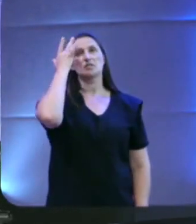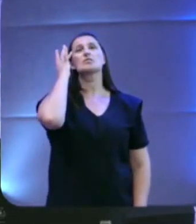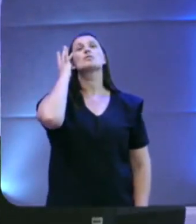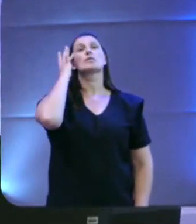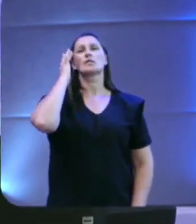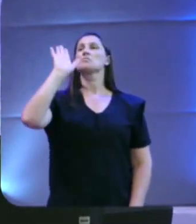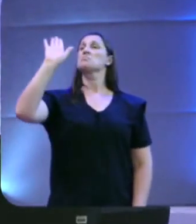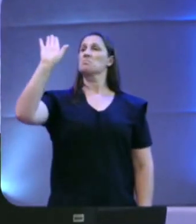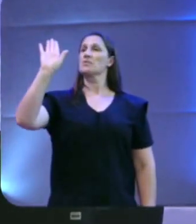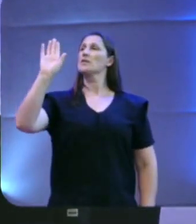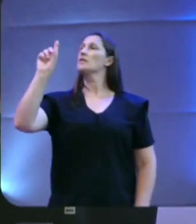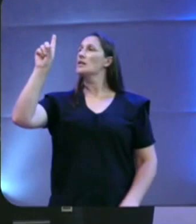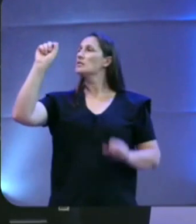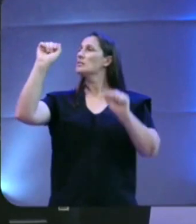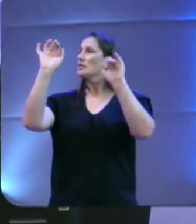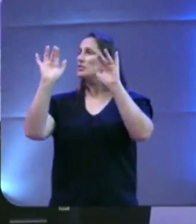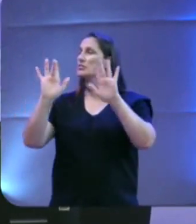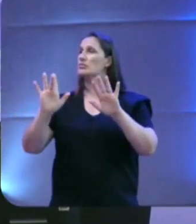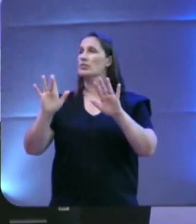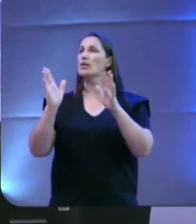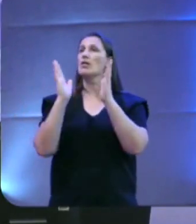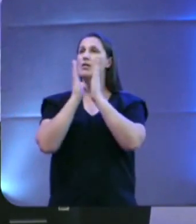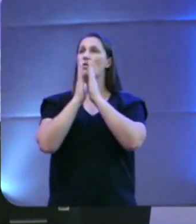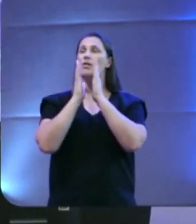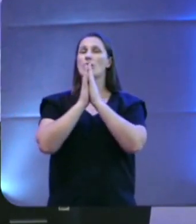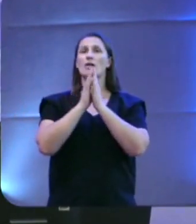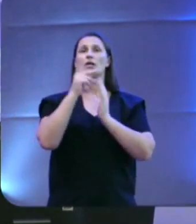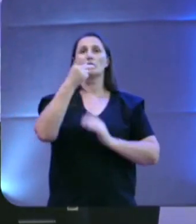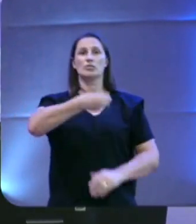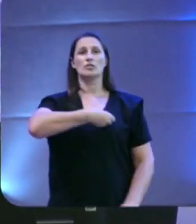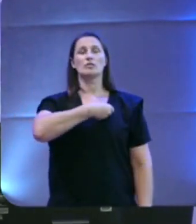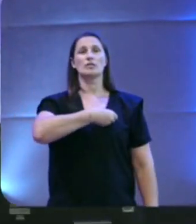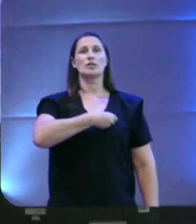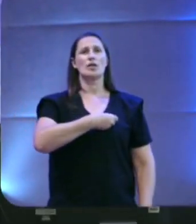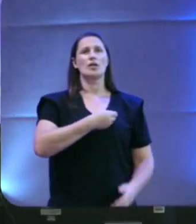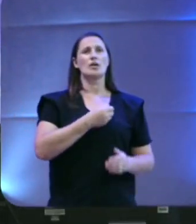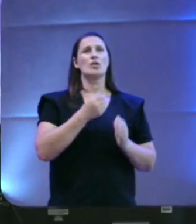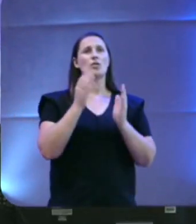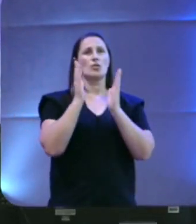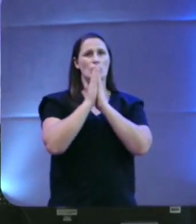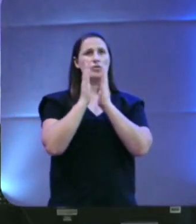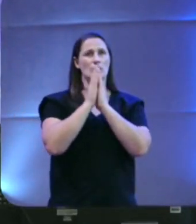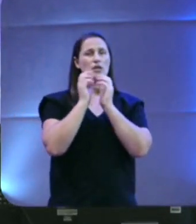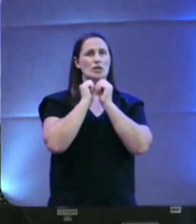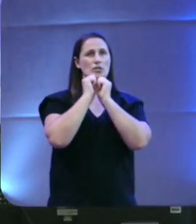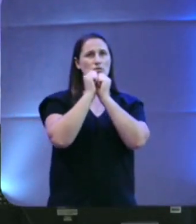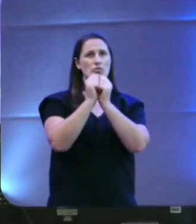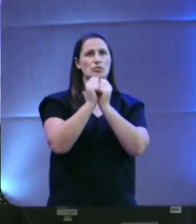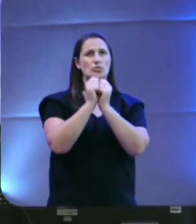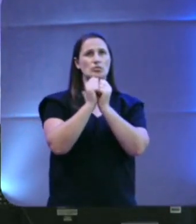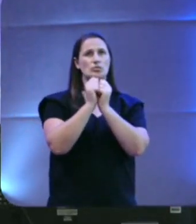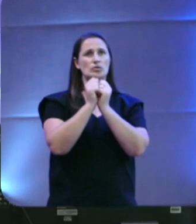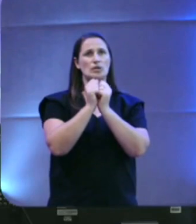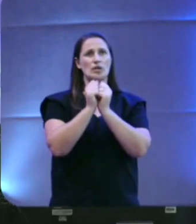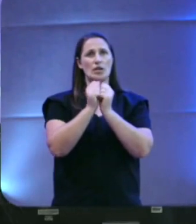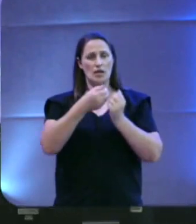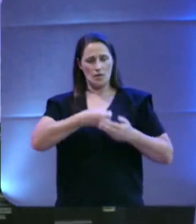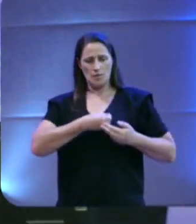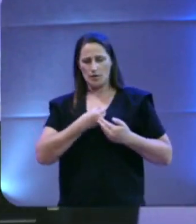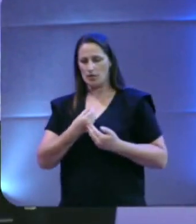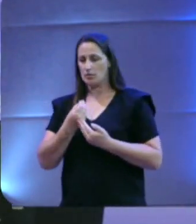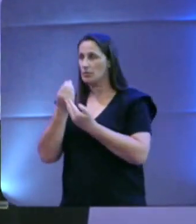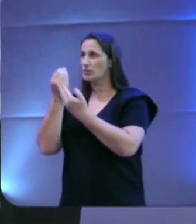te abençoe, que Deus te abençoe. Eu quero orar por você. Vamos orar juntos nesse momento e vamos colocar diante de Deus a nossa